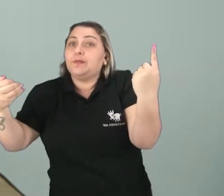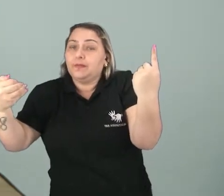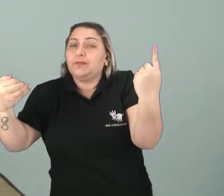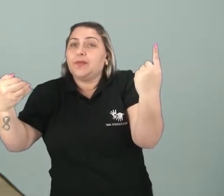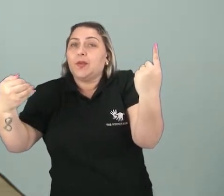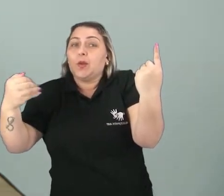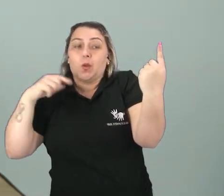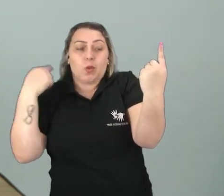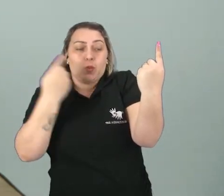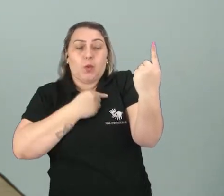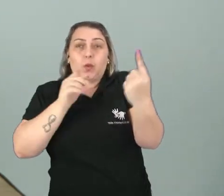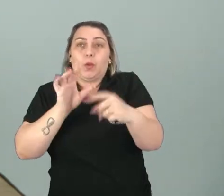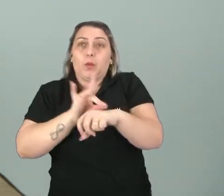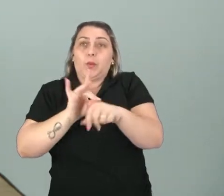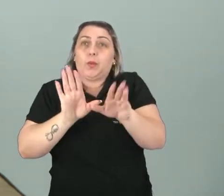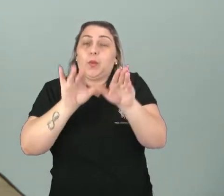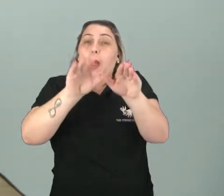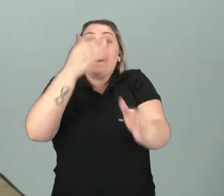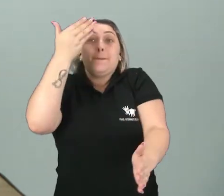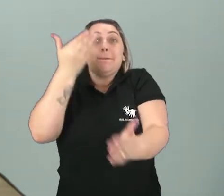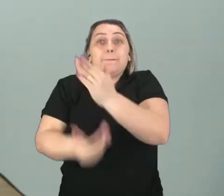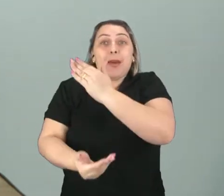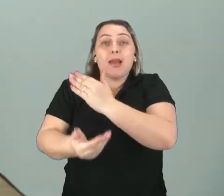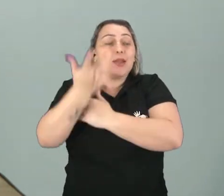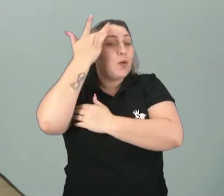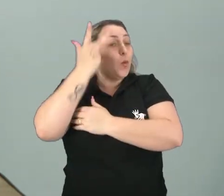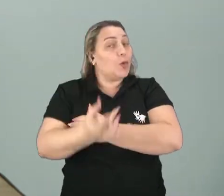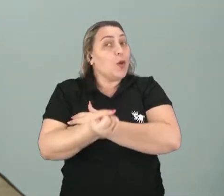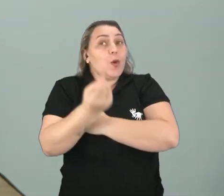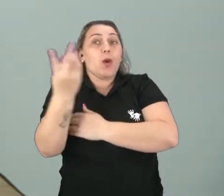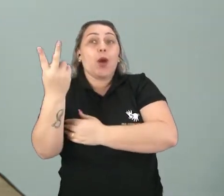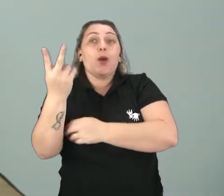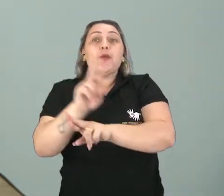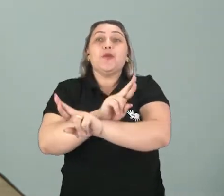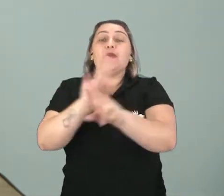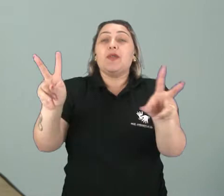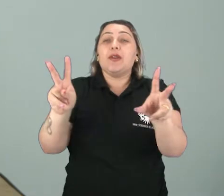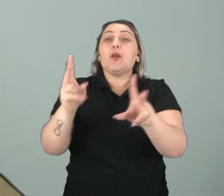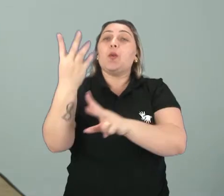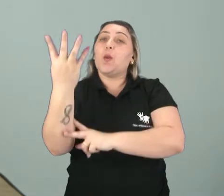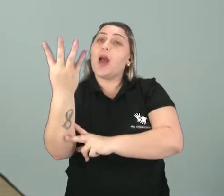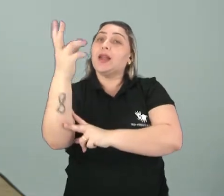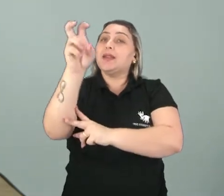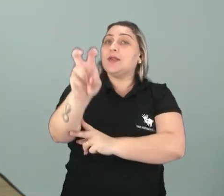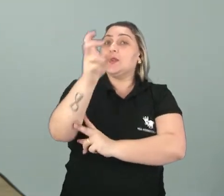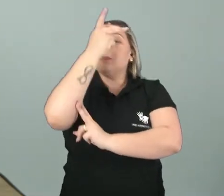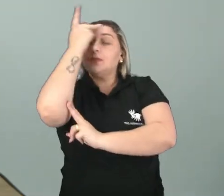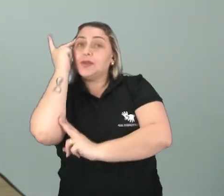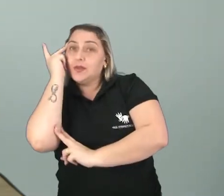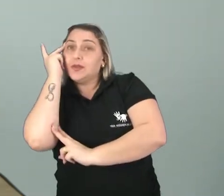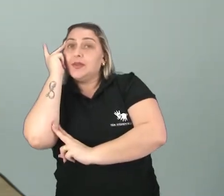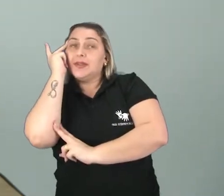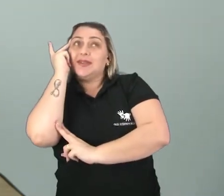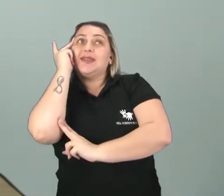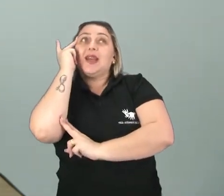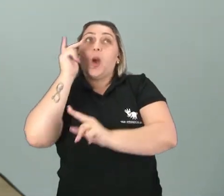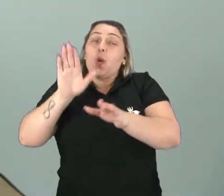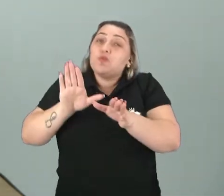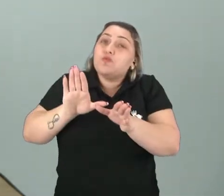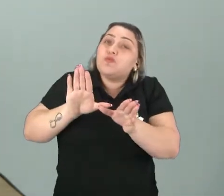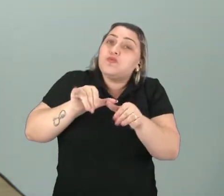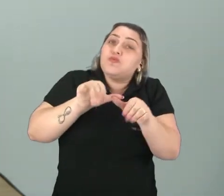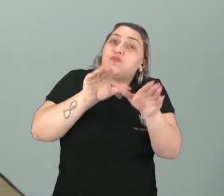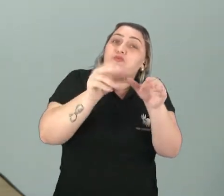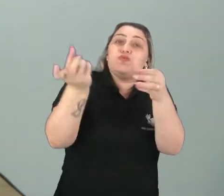aí, o nosso corvo perde as contas. Ele não conseguiu diferenciar entre 4 e 5 e acabou voando